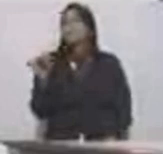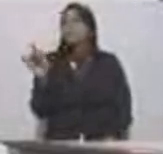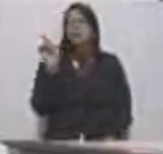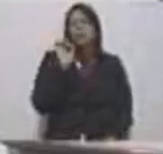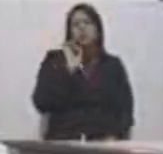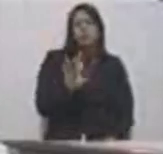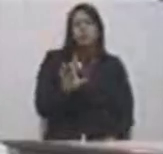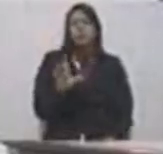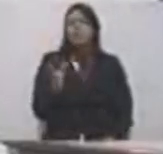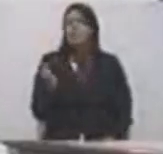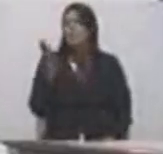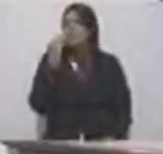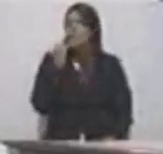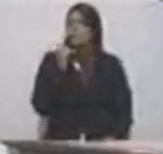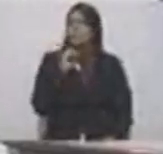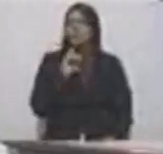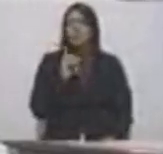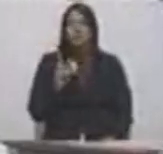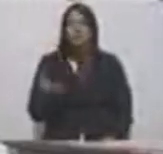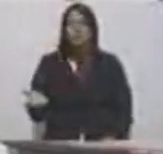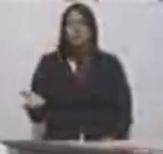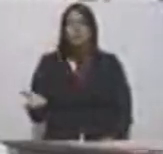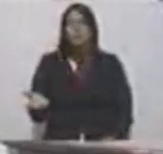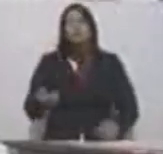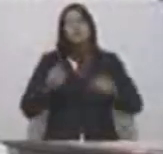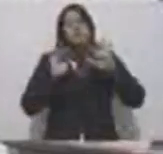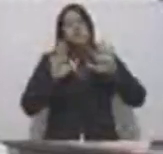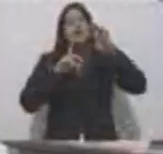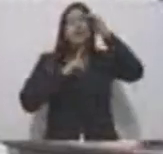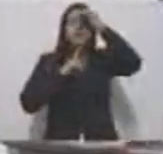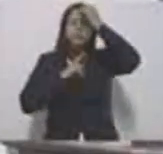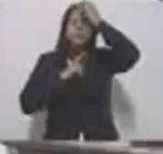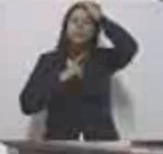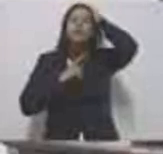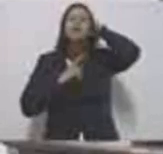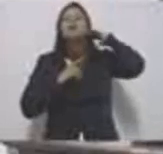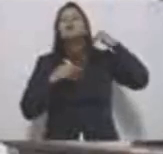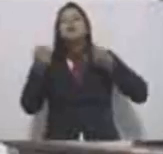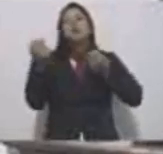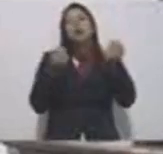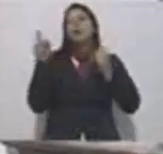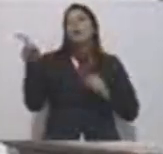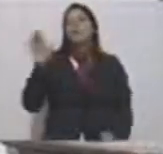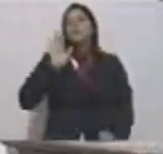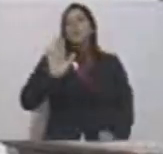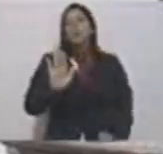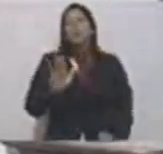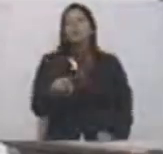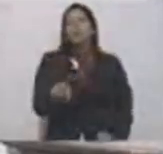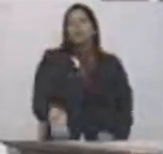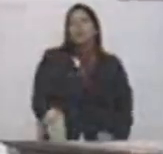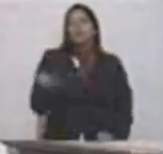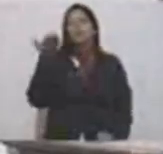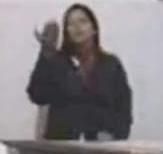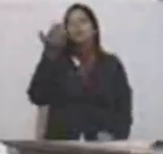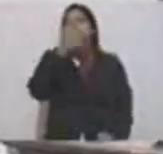alimentação, mas a manutenção de veículos, tem veículo lá parado. E o custo não